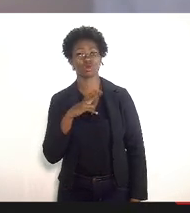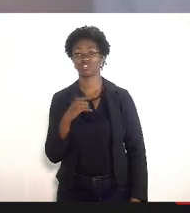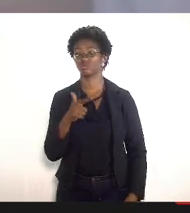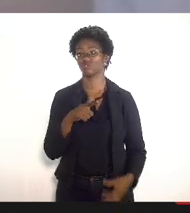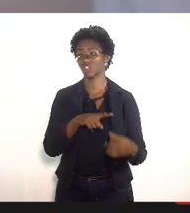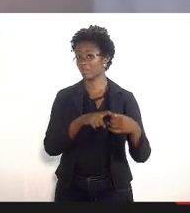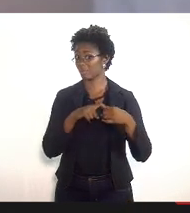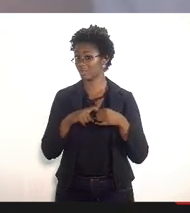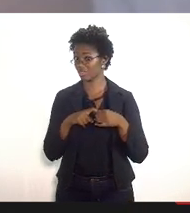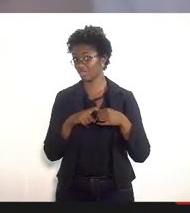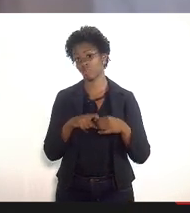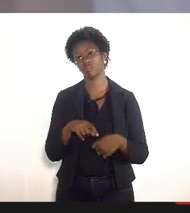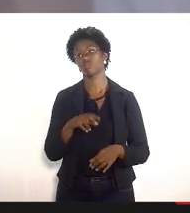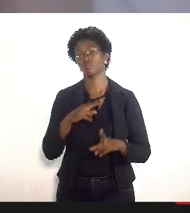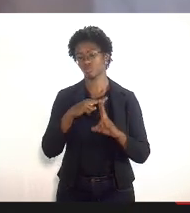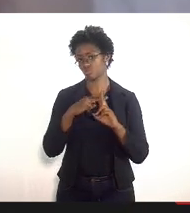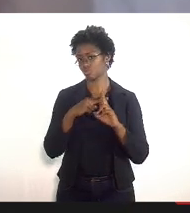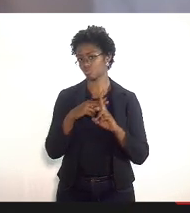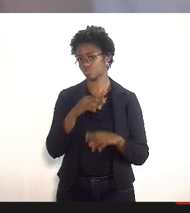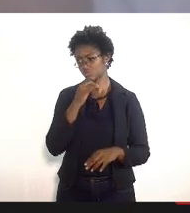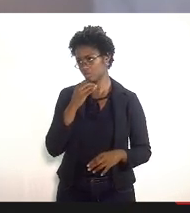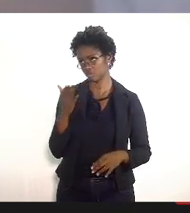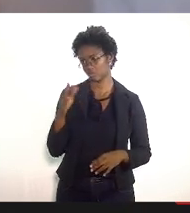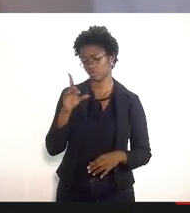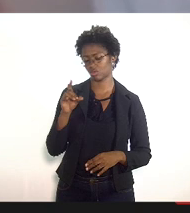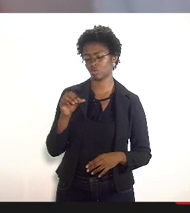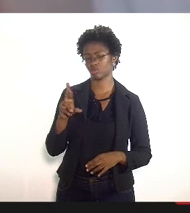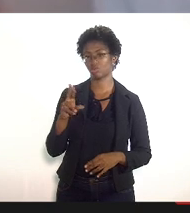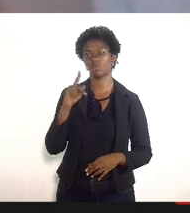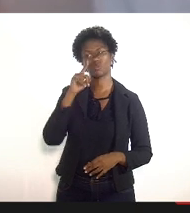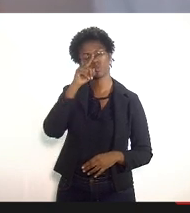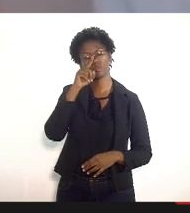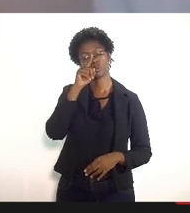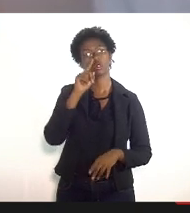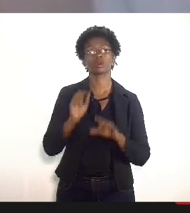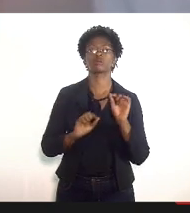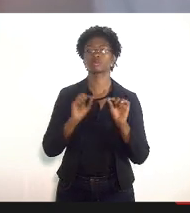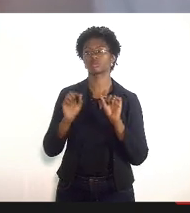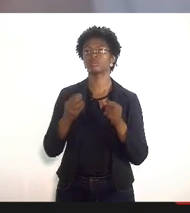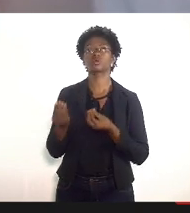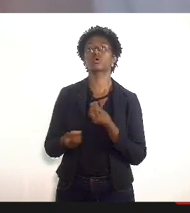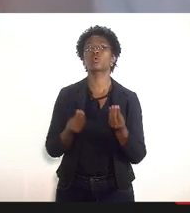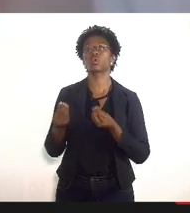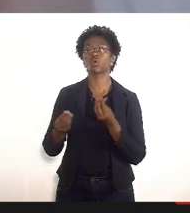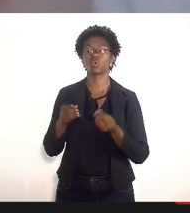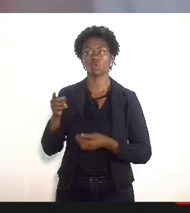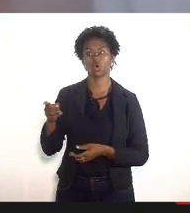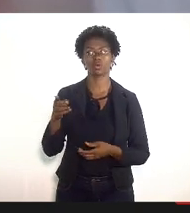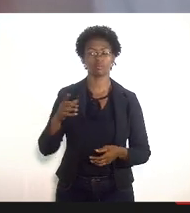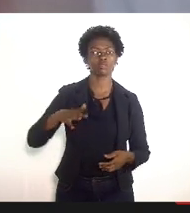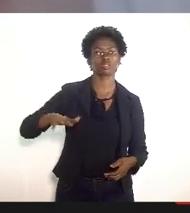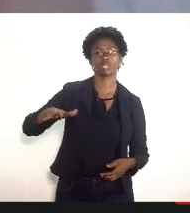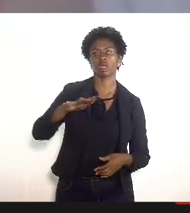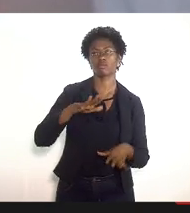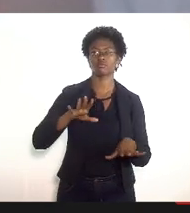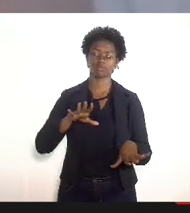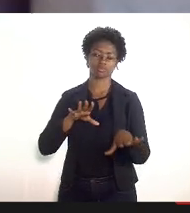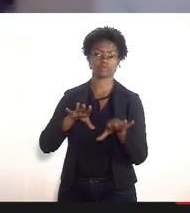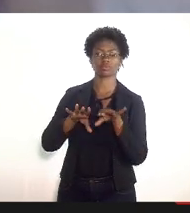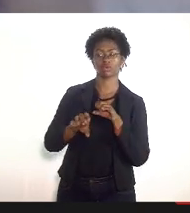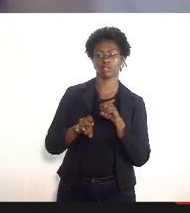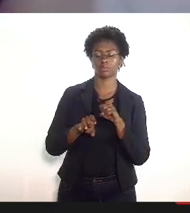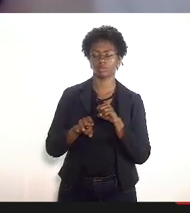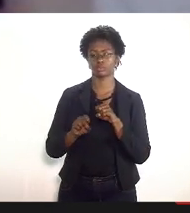o caso da Rede D'Or, o perigo que você tem é como é que vai ficar esse campo de formação para